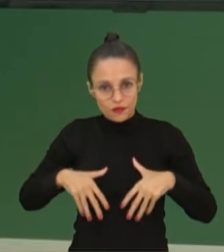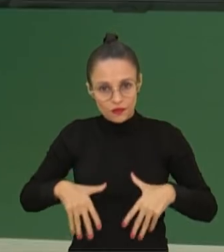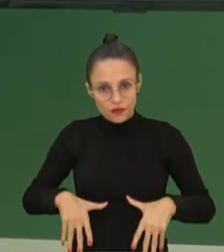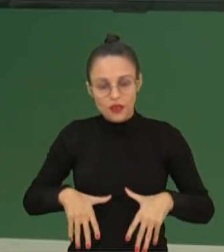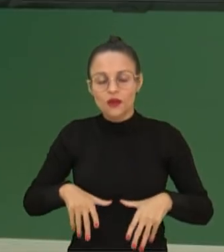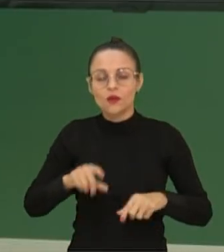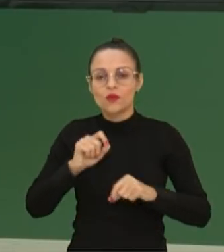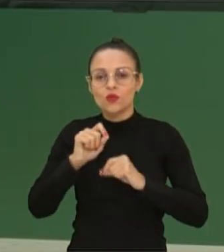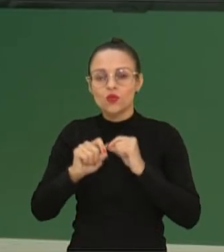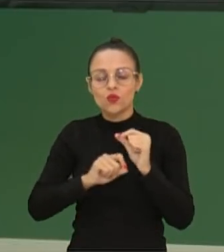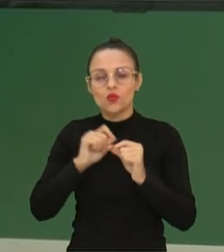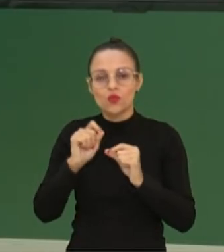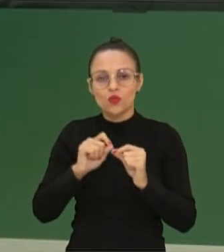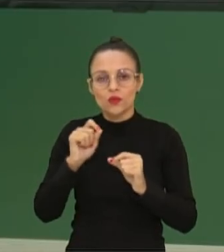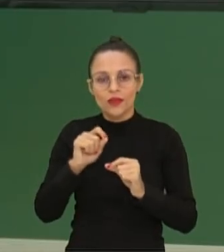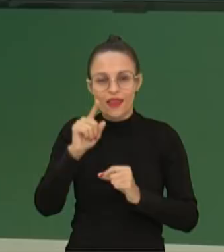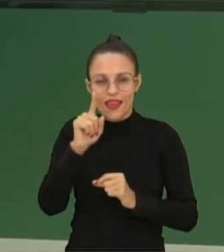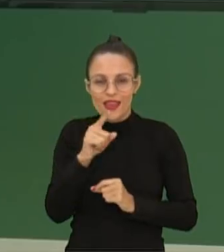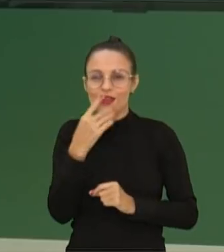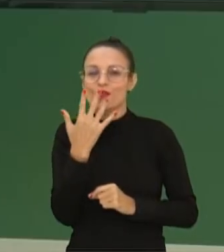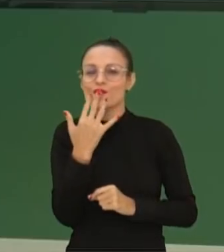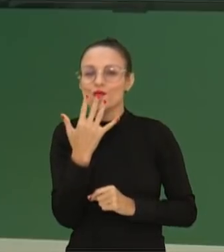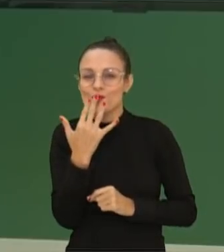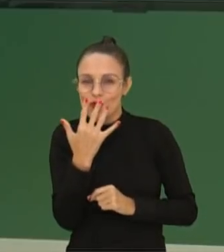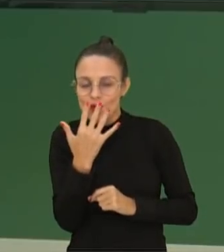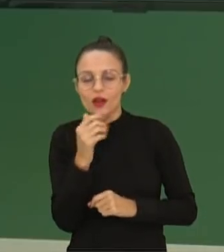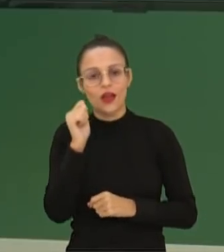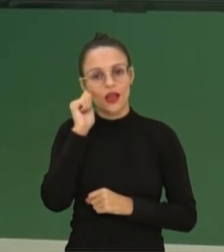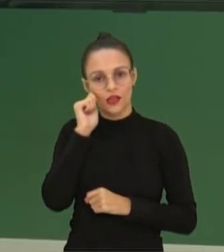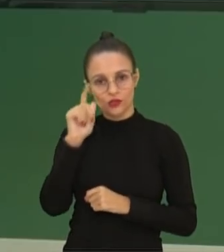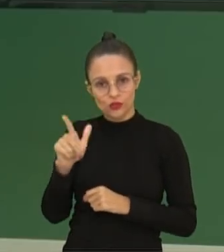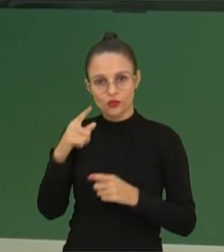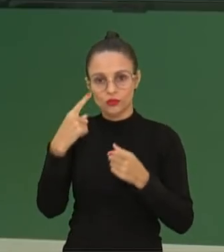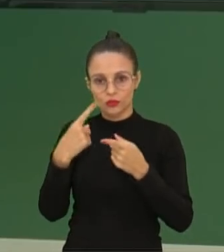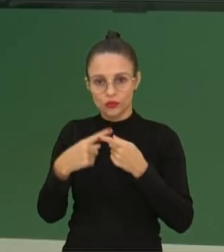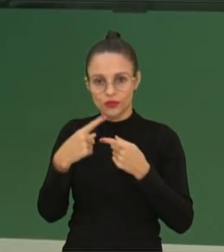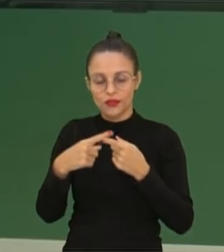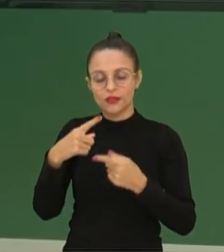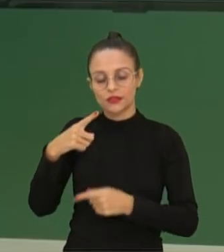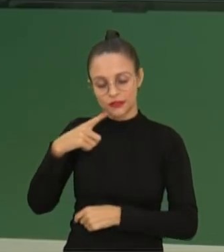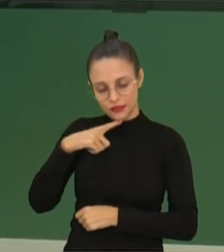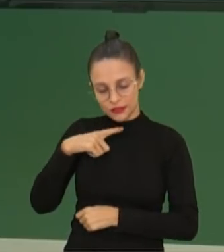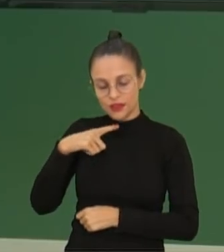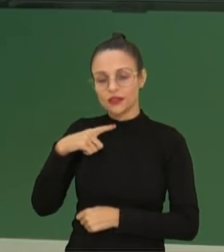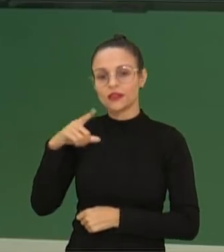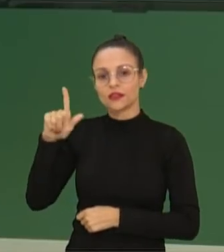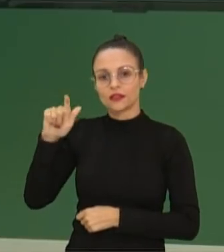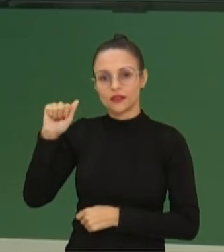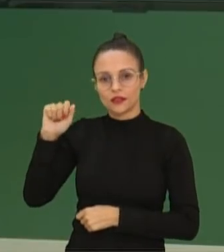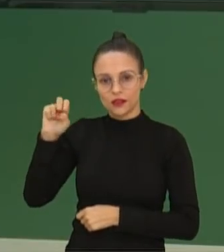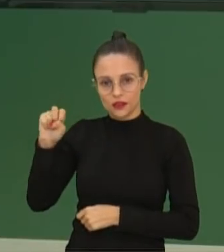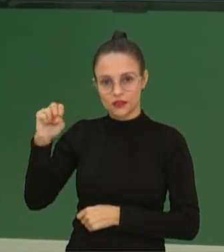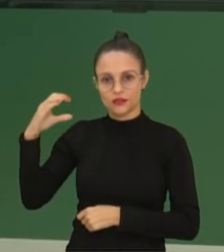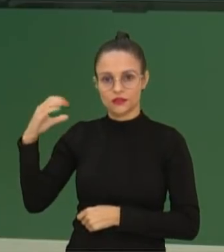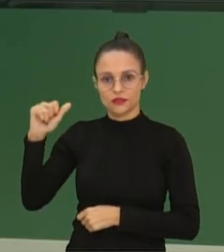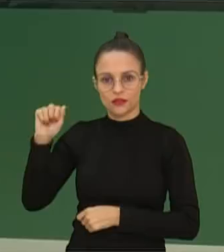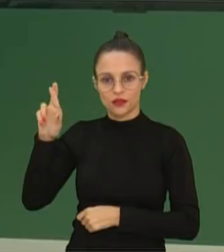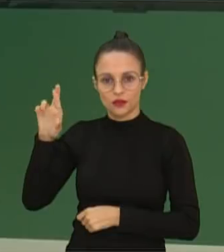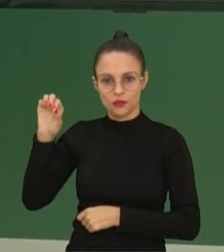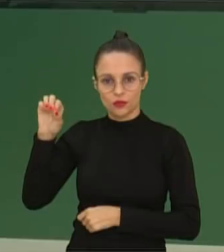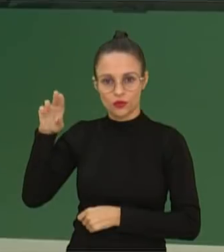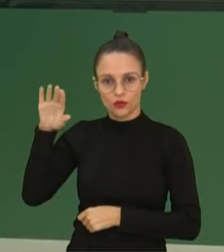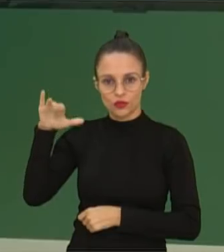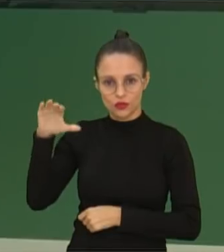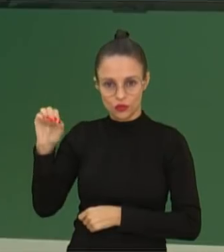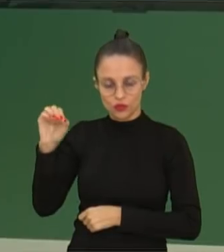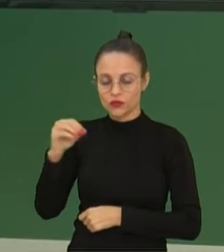a gente pinta didaticamente de azul, porque é o sangue rico em gás carbônico que está circulando. Ou